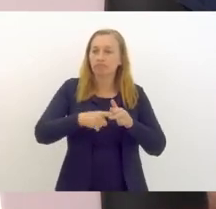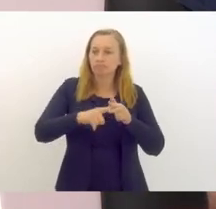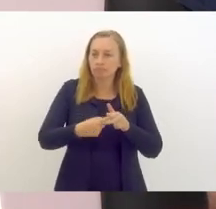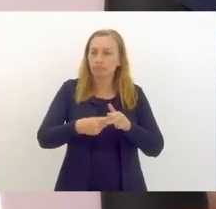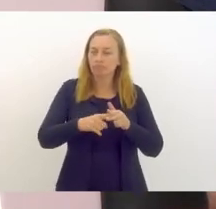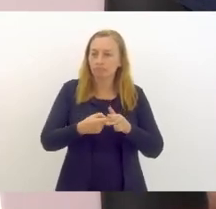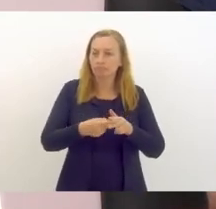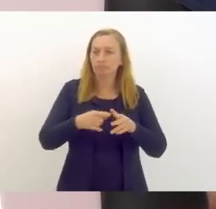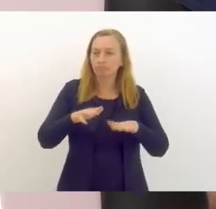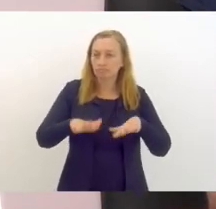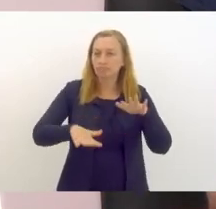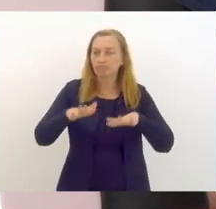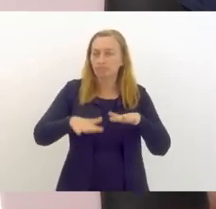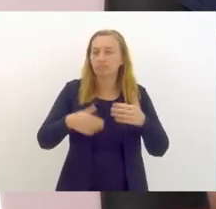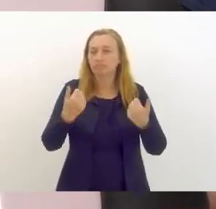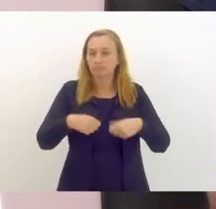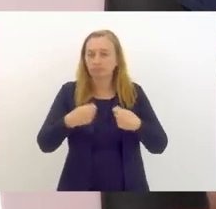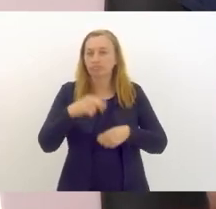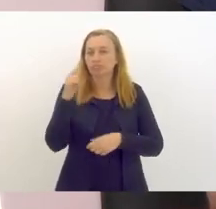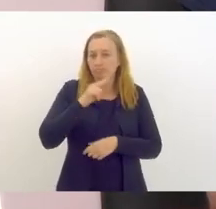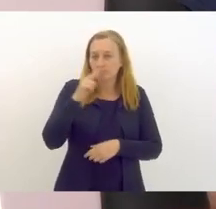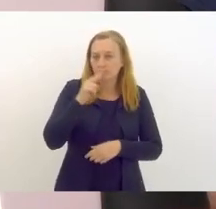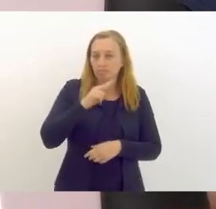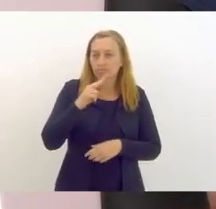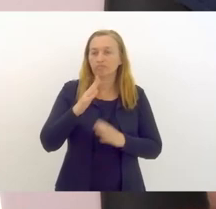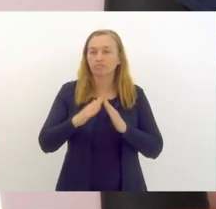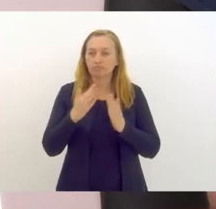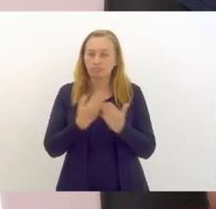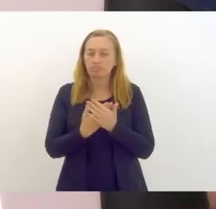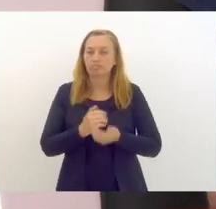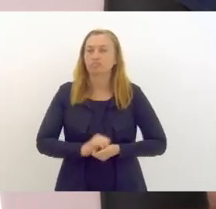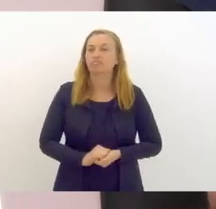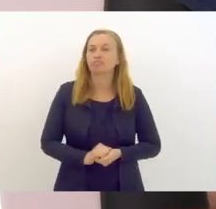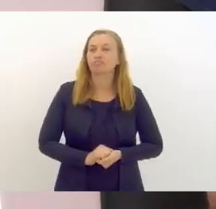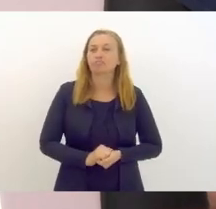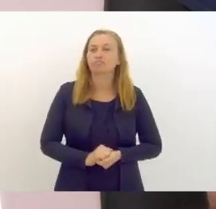medida que a necessidade é urgente no chão da escola.